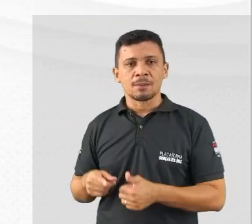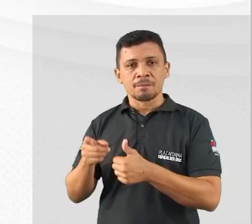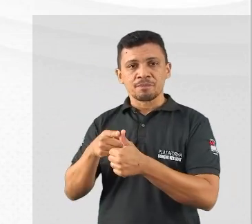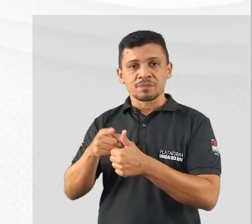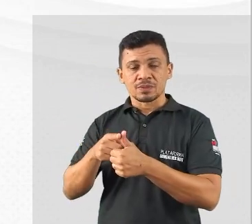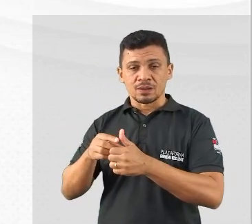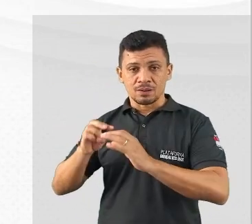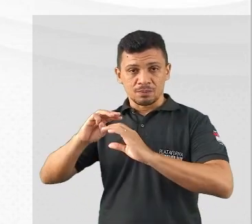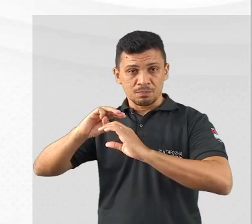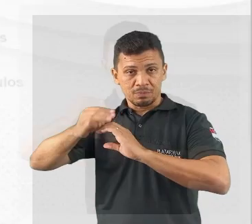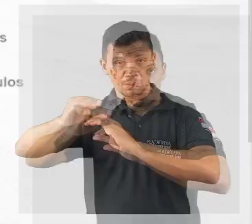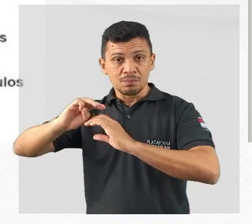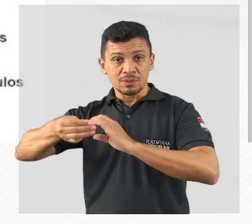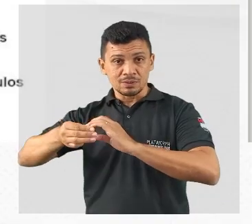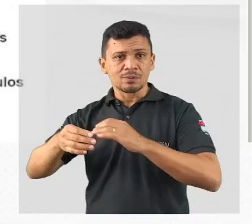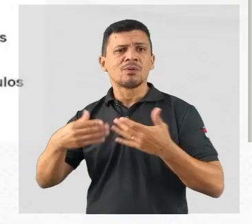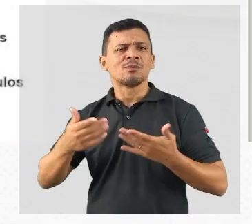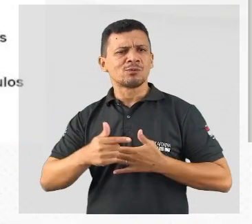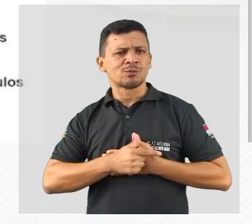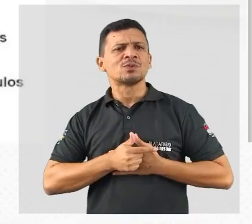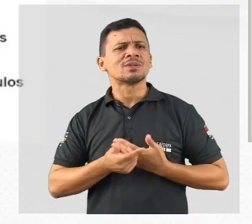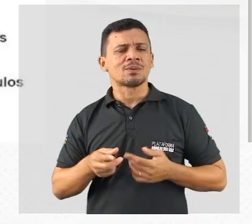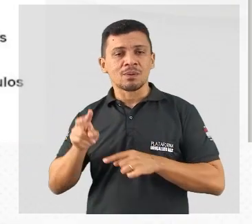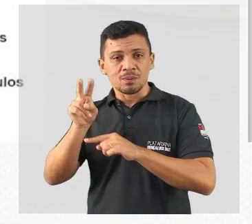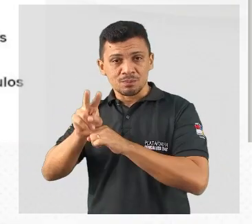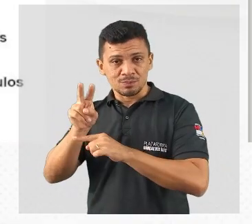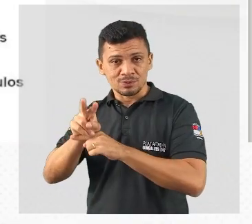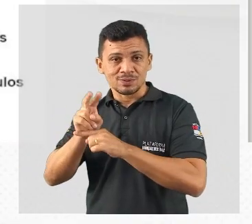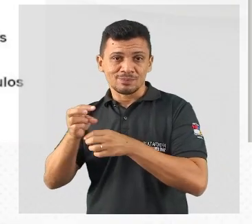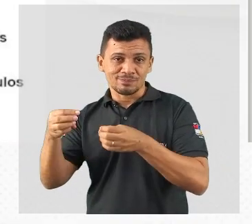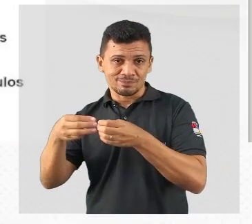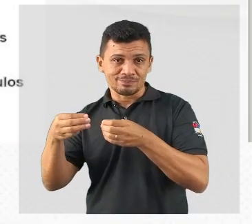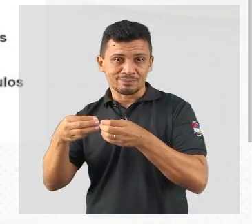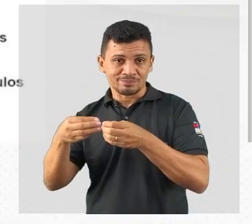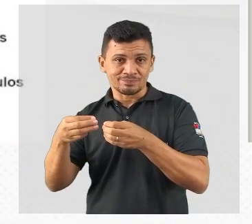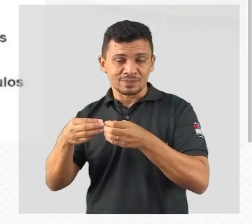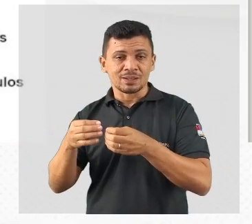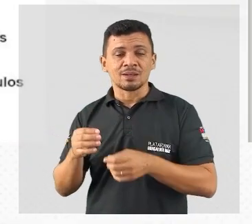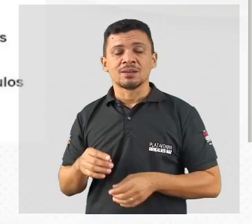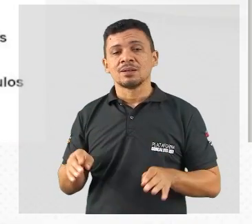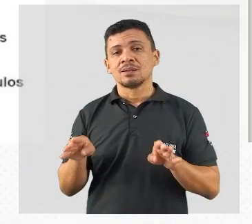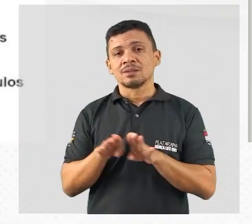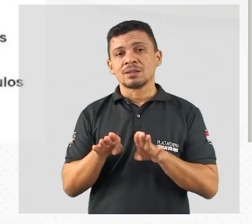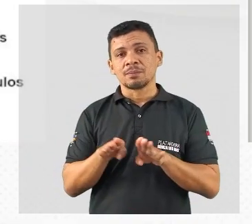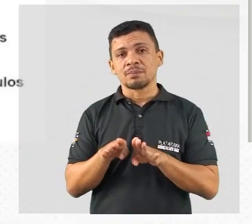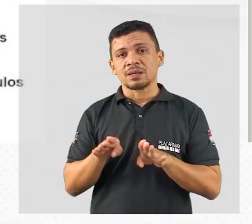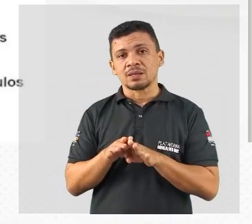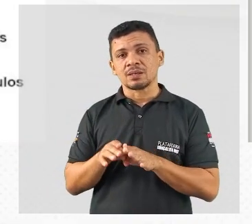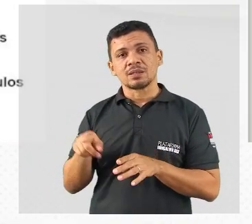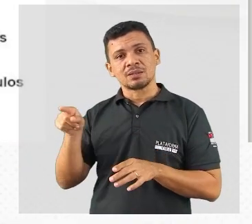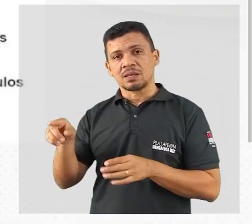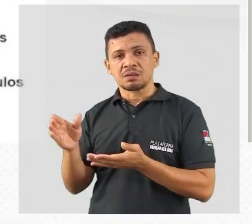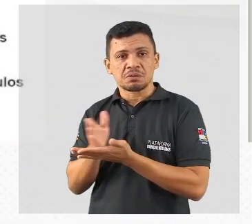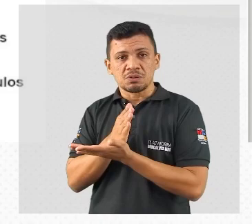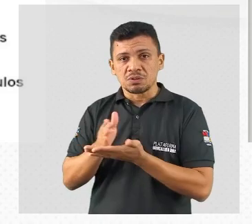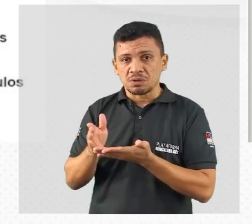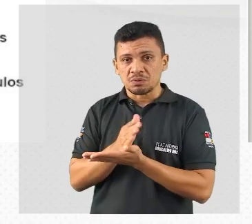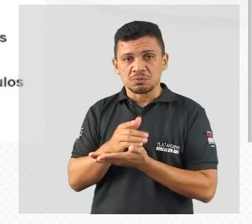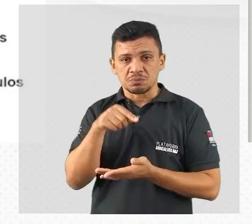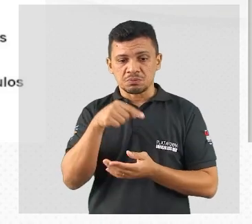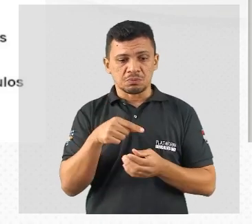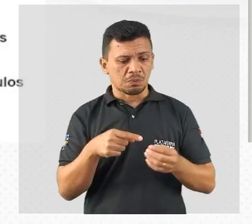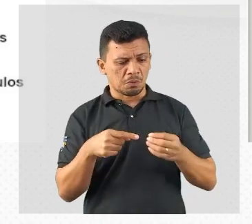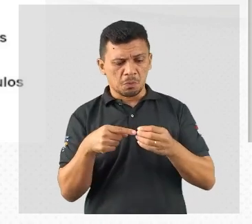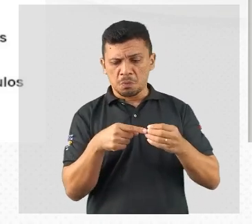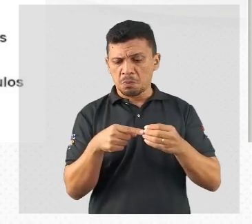possui a função de proteger a célula, né? Tanto mecanicamente como de outros parasitas, tá? É uma